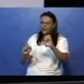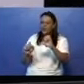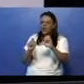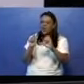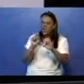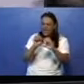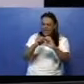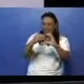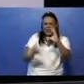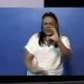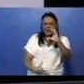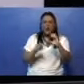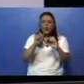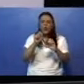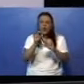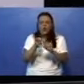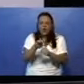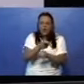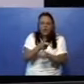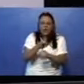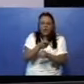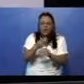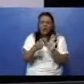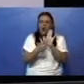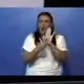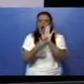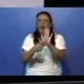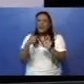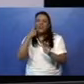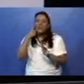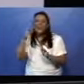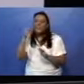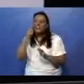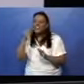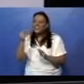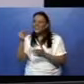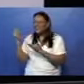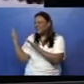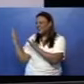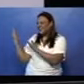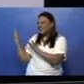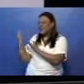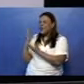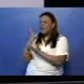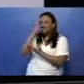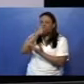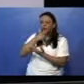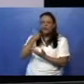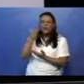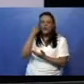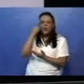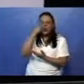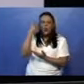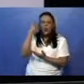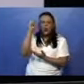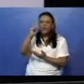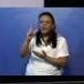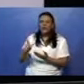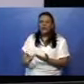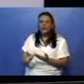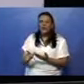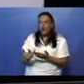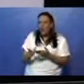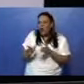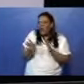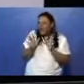chama de adjetivo para o que que essa imagem desse gatinho olha lá gatinho bonitinho né se a mesinho de olho azul muito charmoso